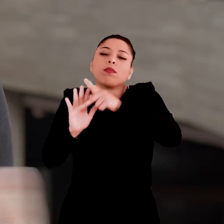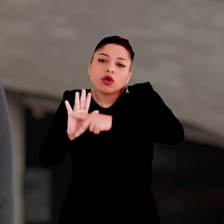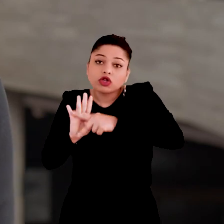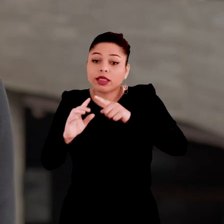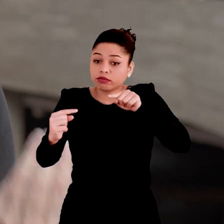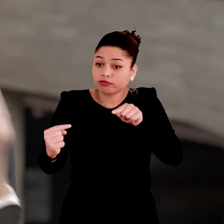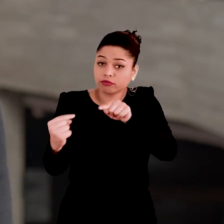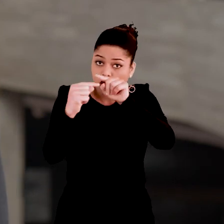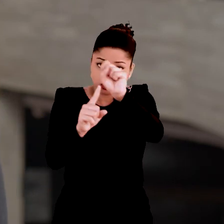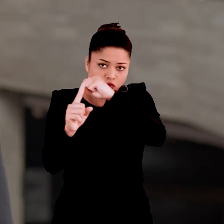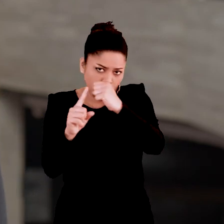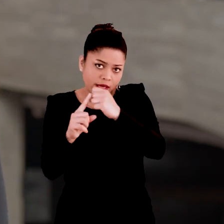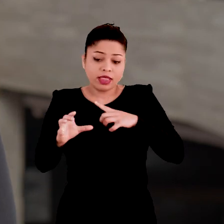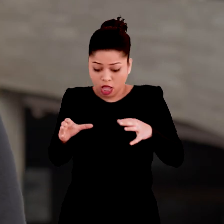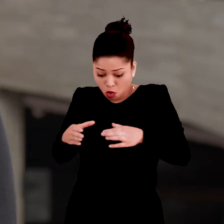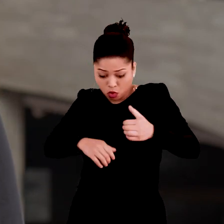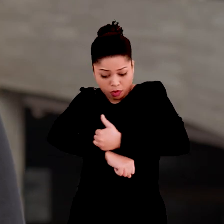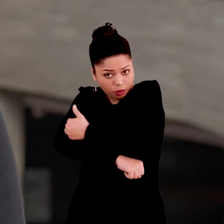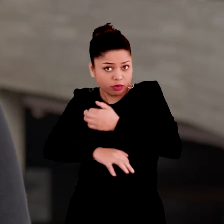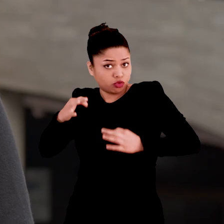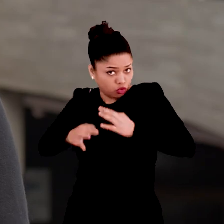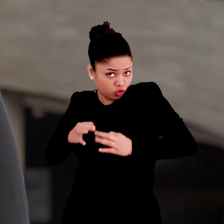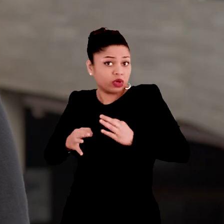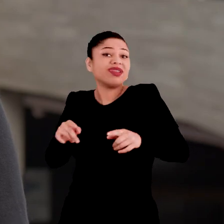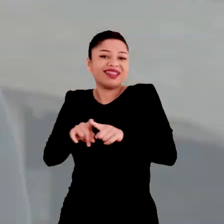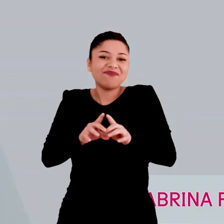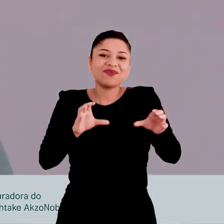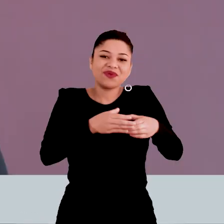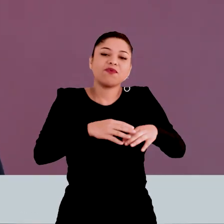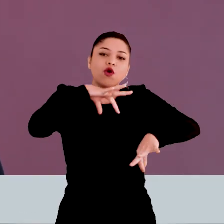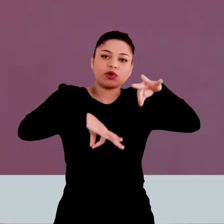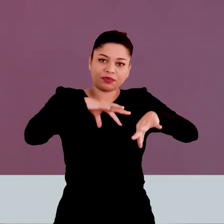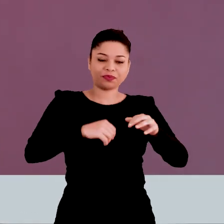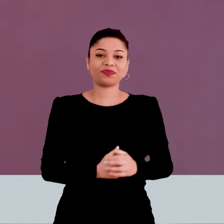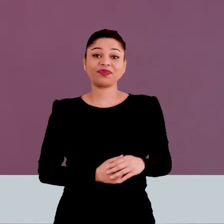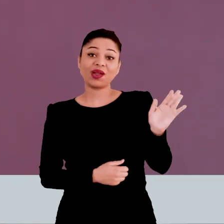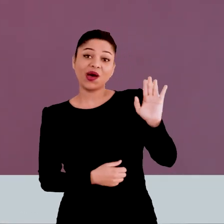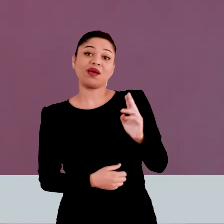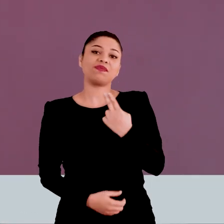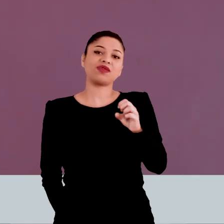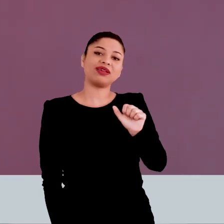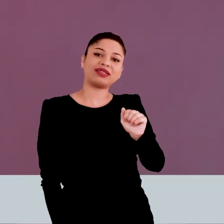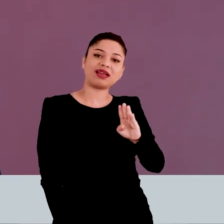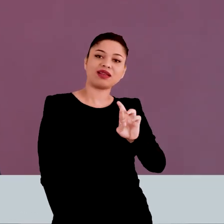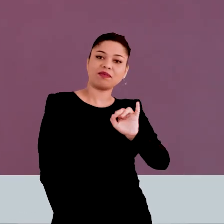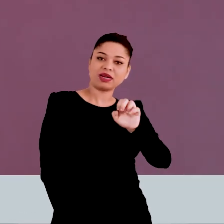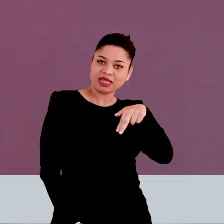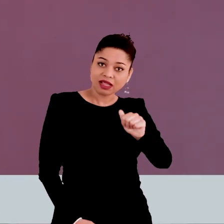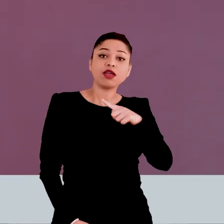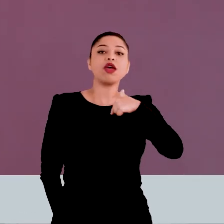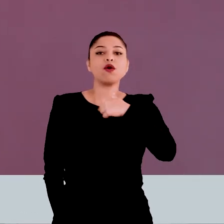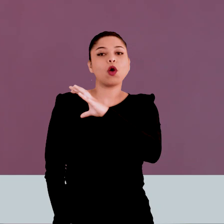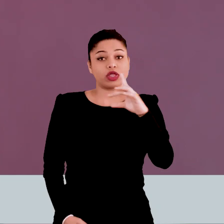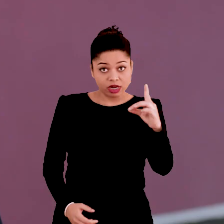partir tanto da fala do júri quanto de uma organização curatorial. Olá, eu sou Sabrina Fontinelli, sou coordenadora de